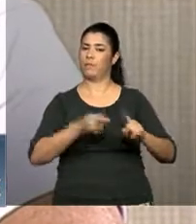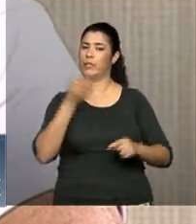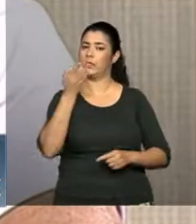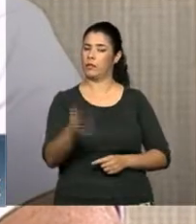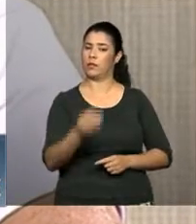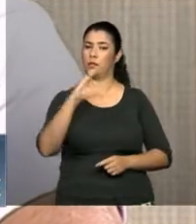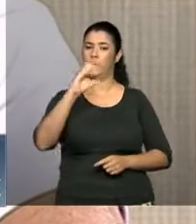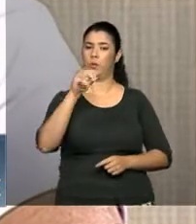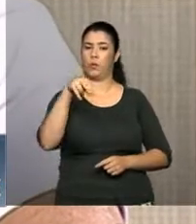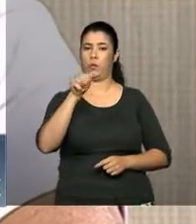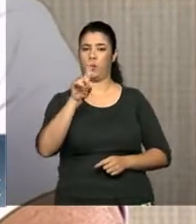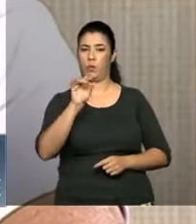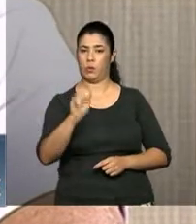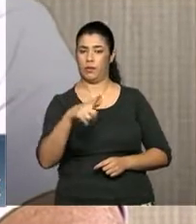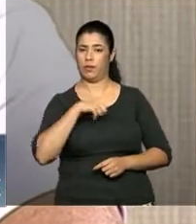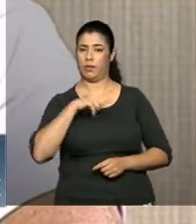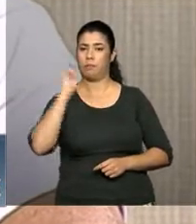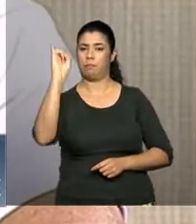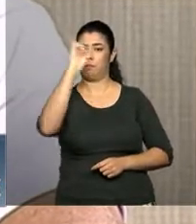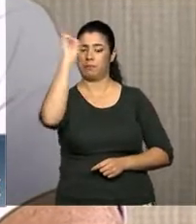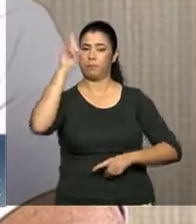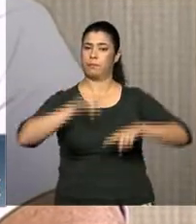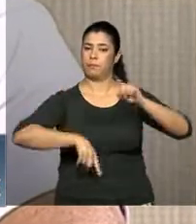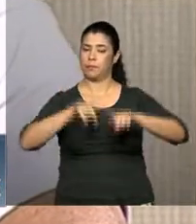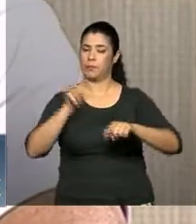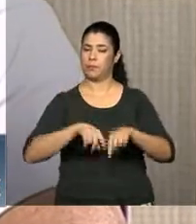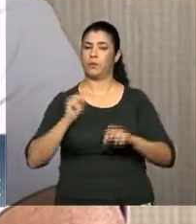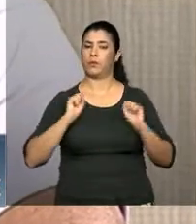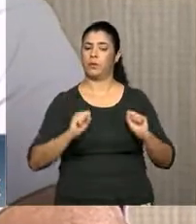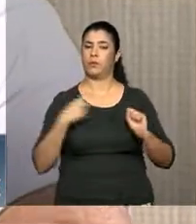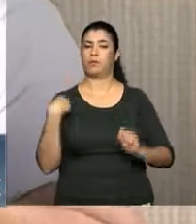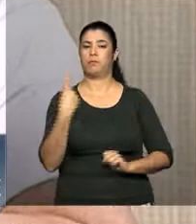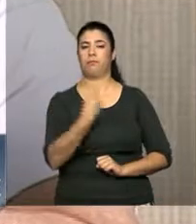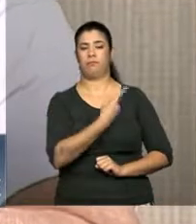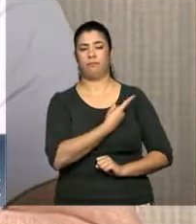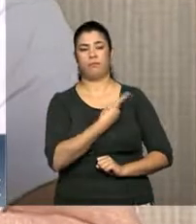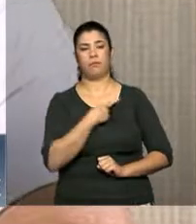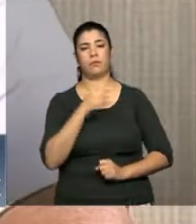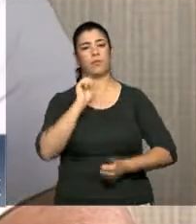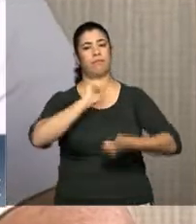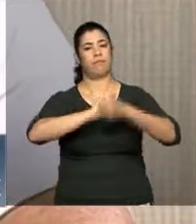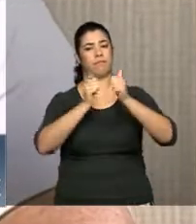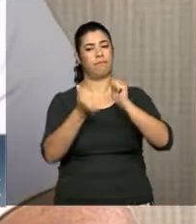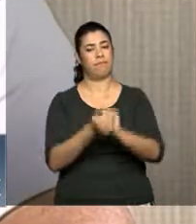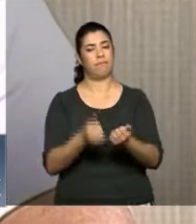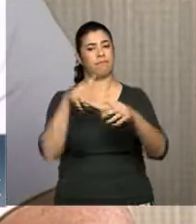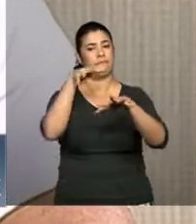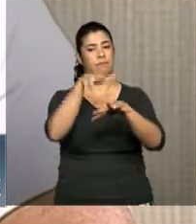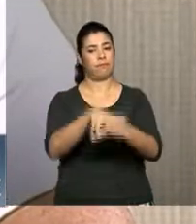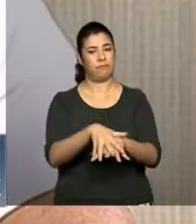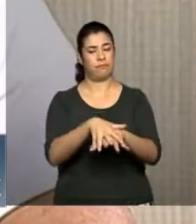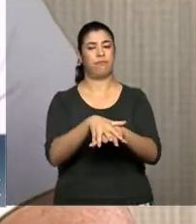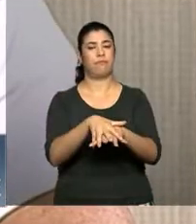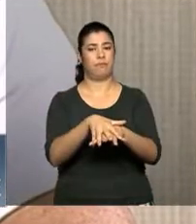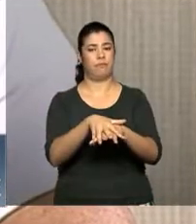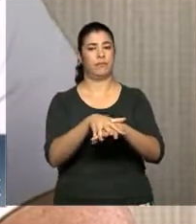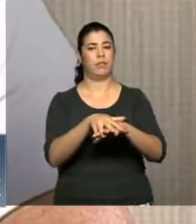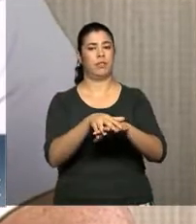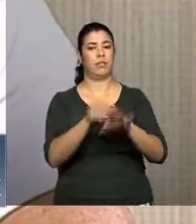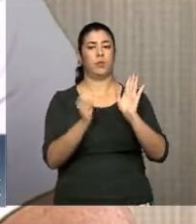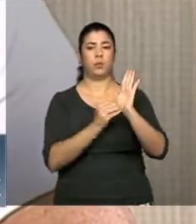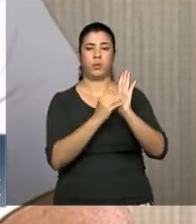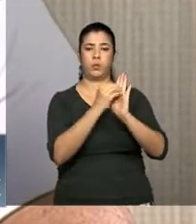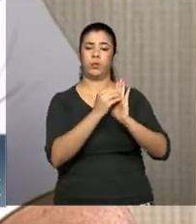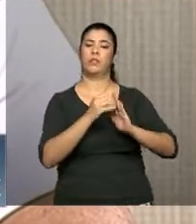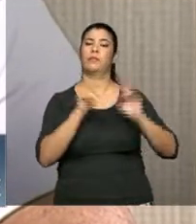um grande instrumento pra gente implementar esta esta pátria